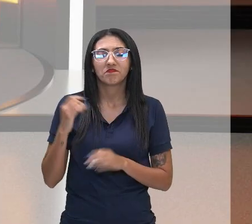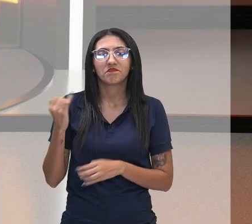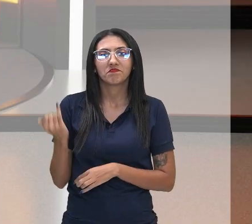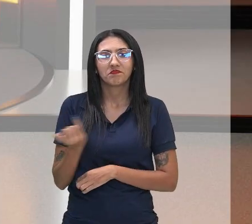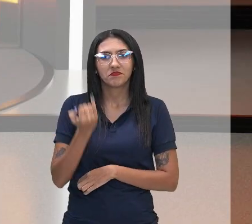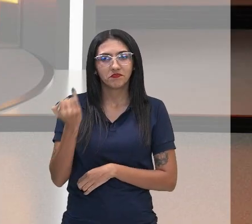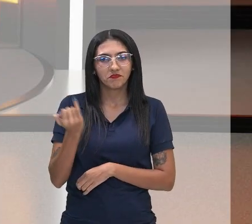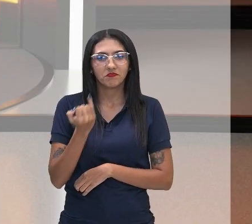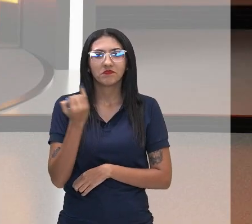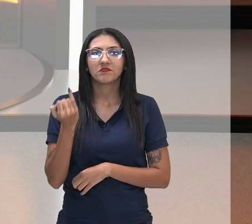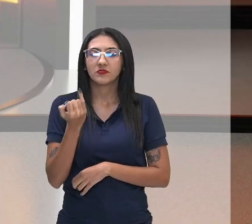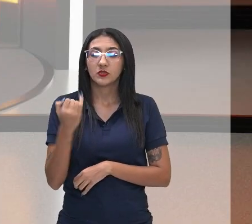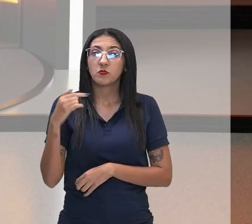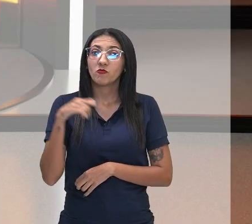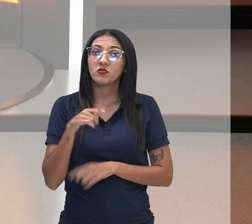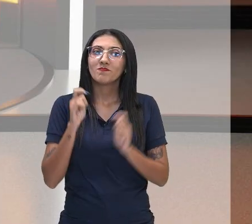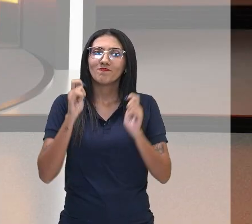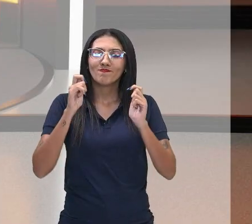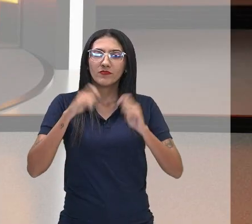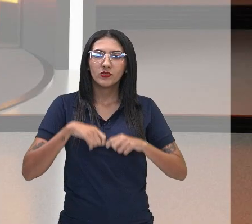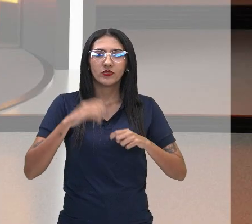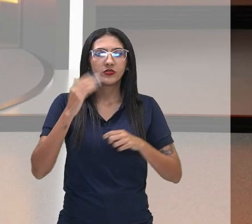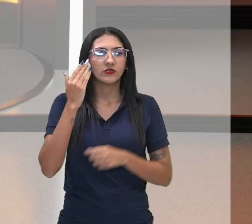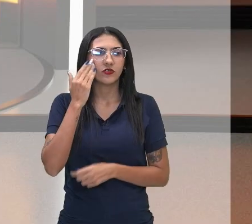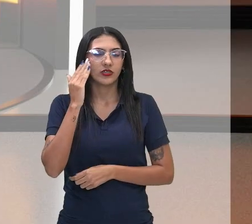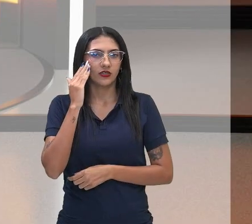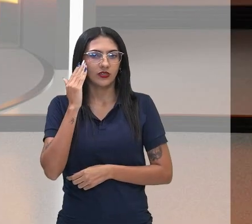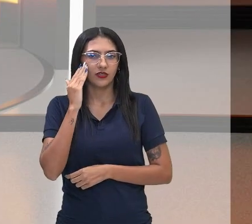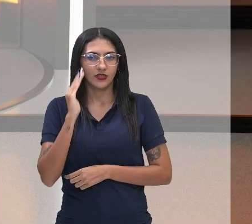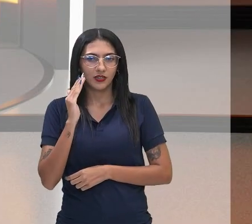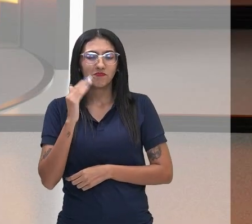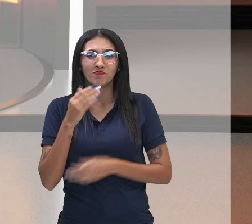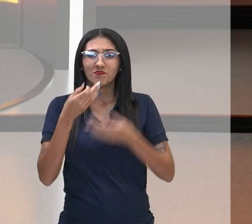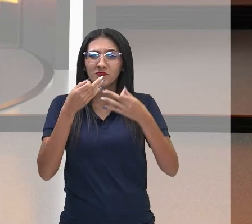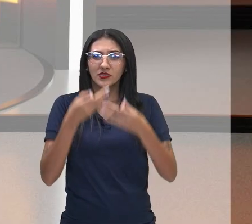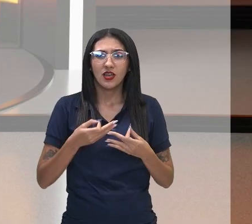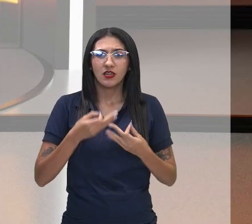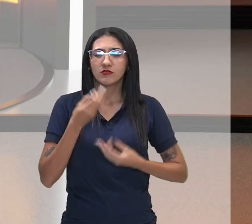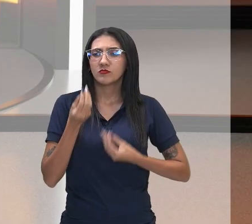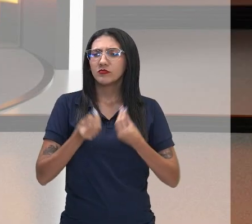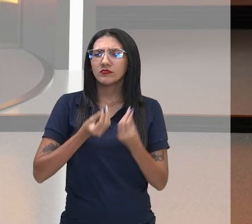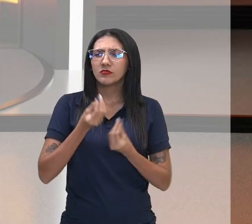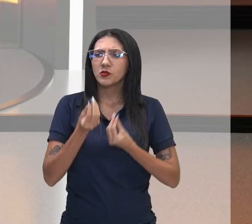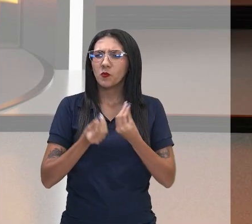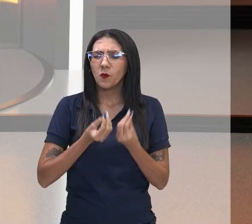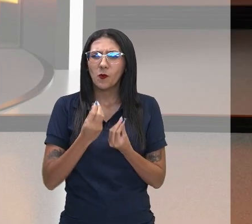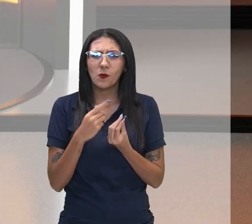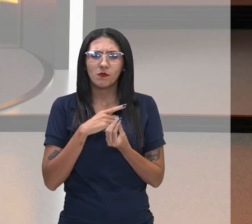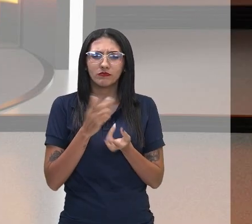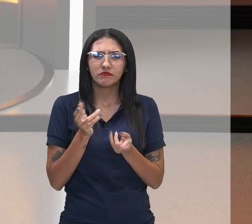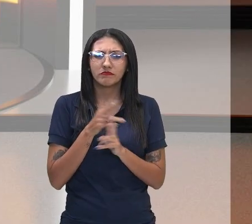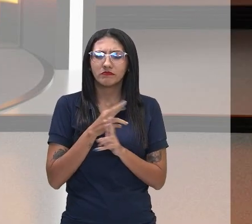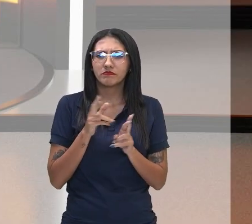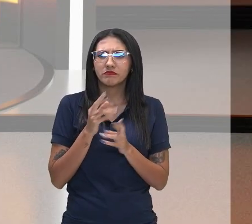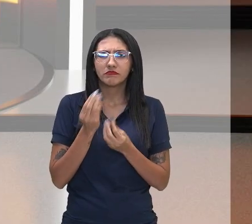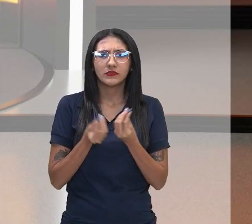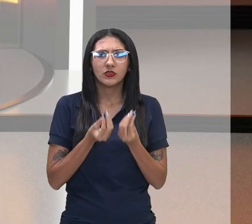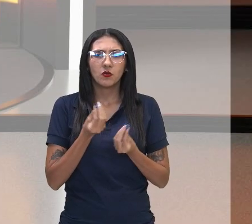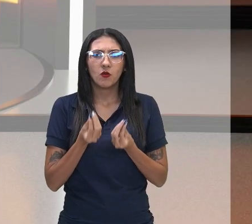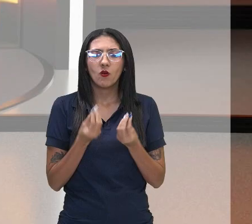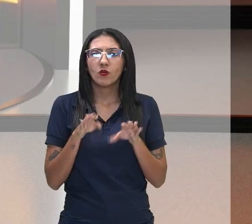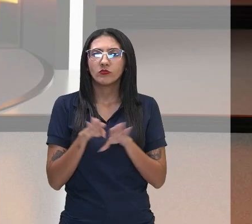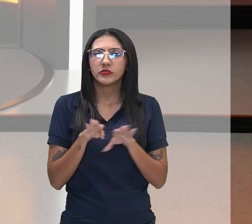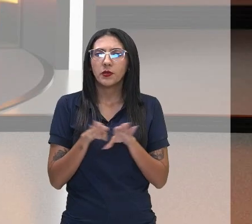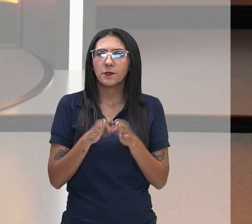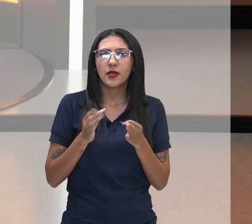para você compreender justamente como funciona, né? E como, na verdade,